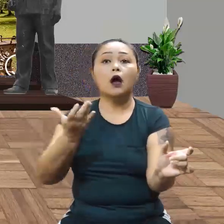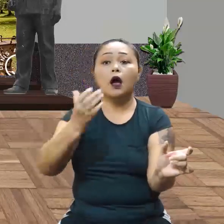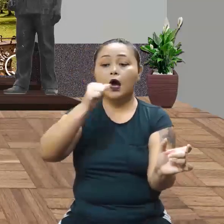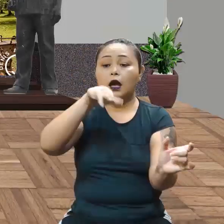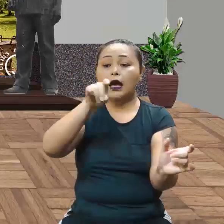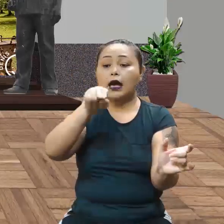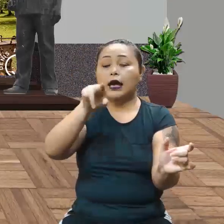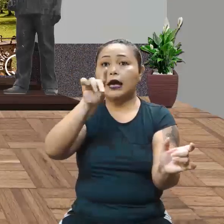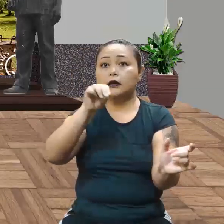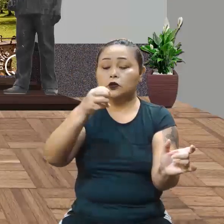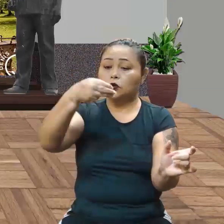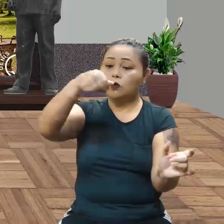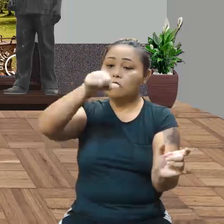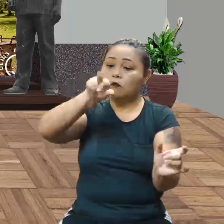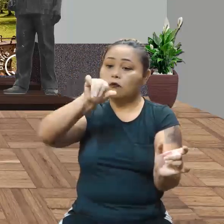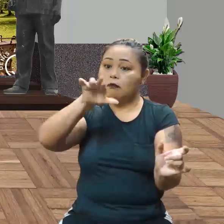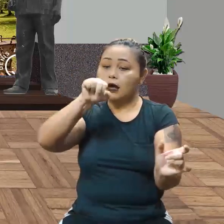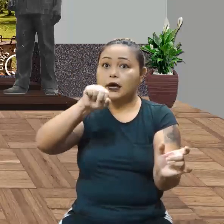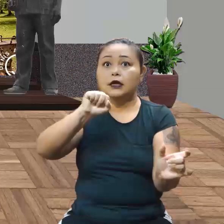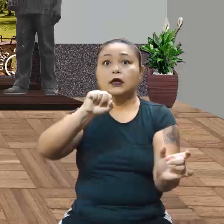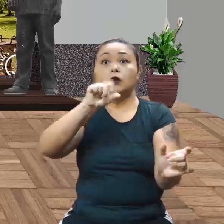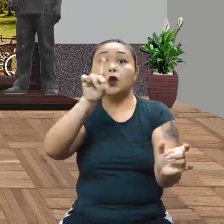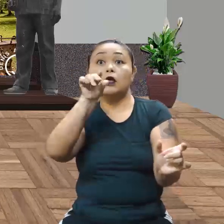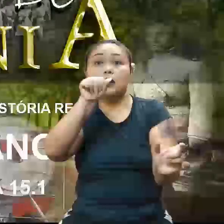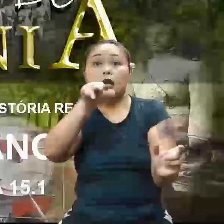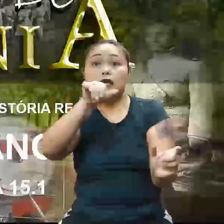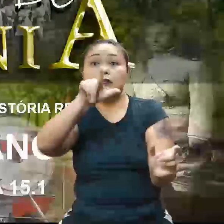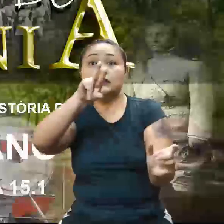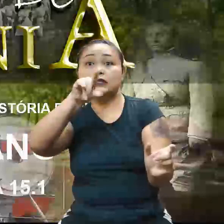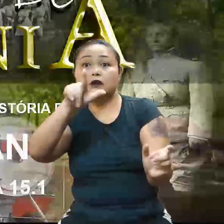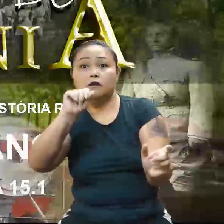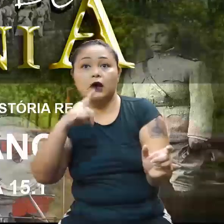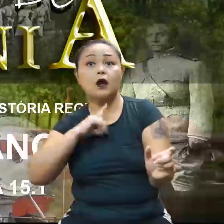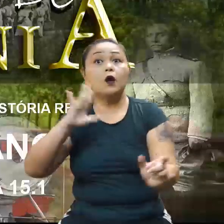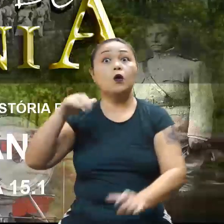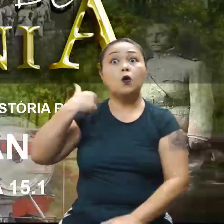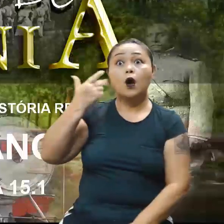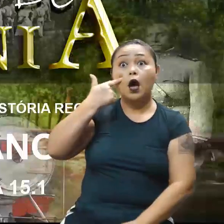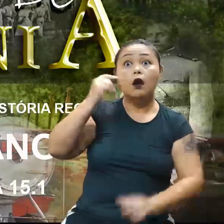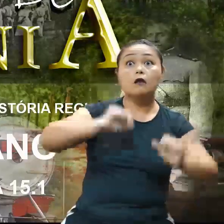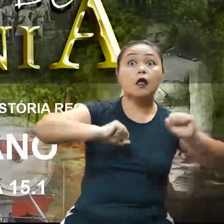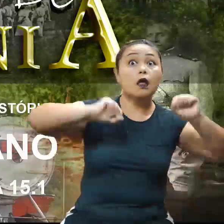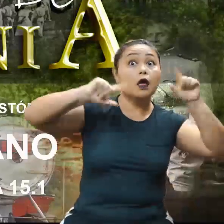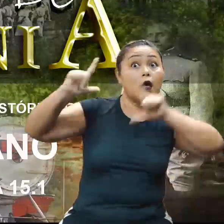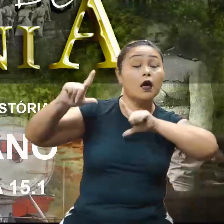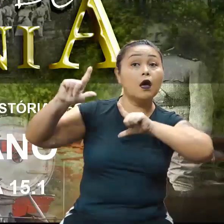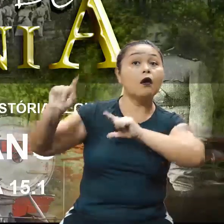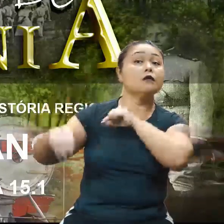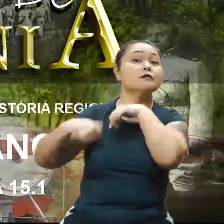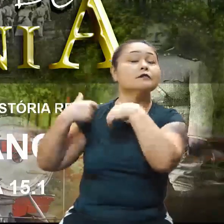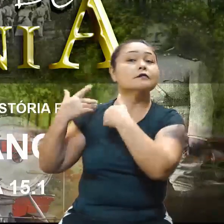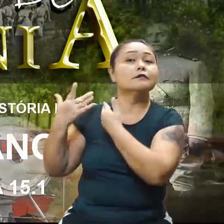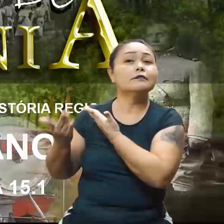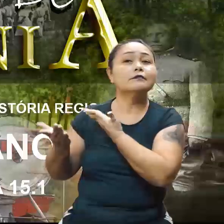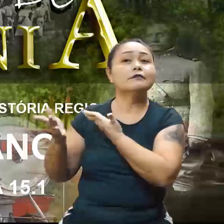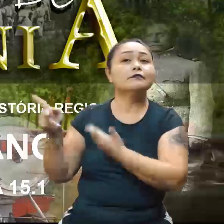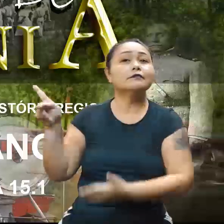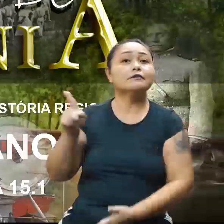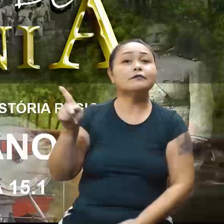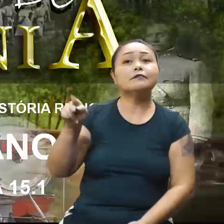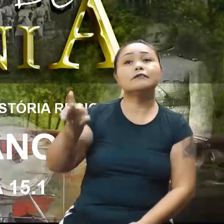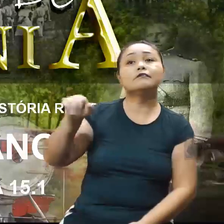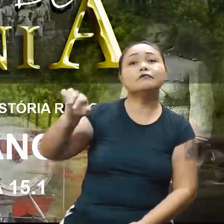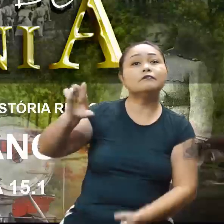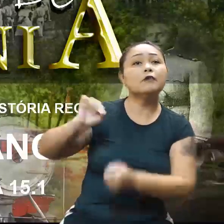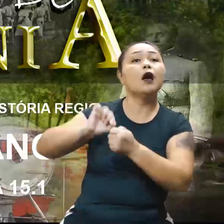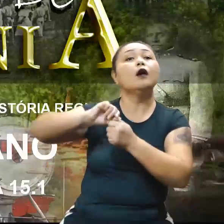Cândido Mariano da Silva. Na tela para vocês aí, porque olhando na tela aqui, você vai ver aqui, professor Lodismar,